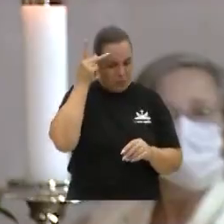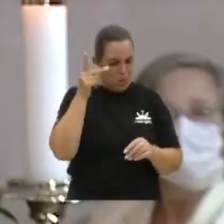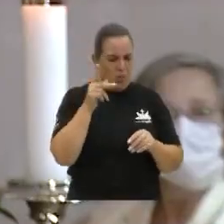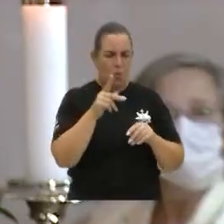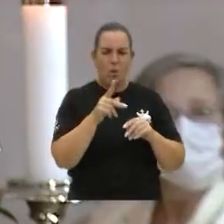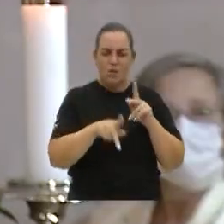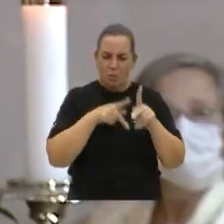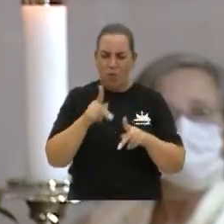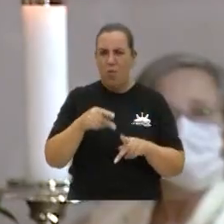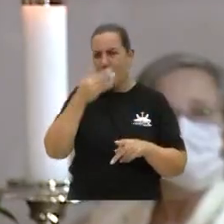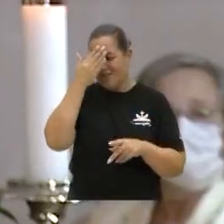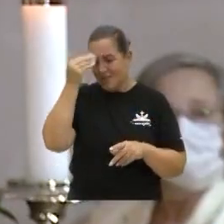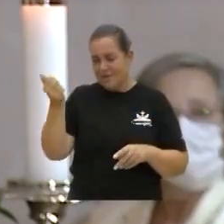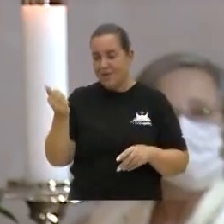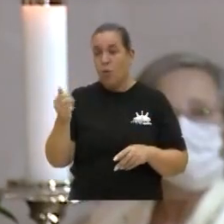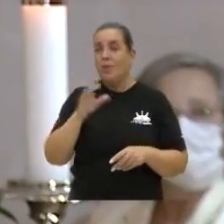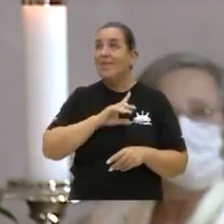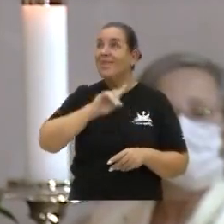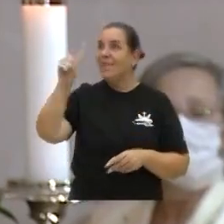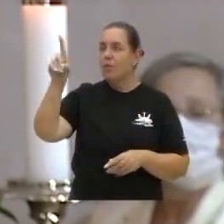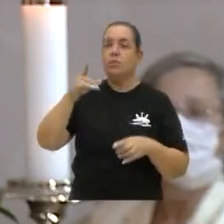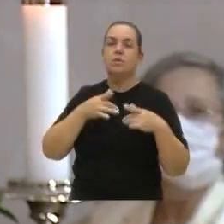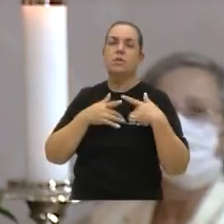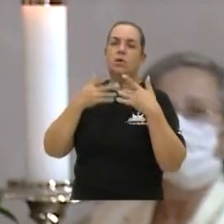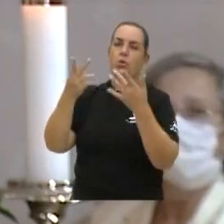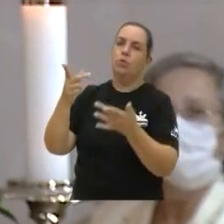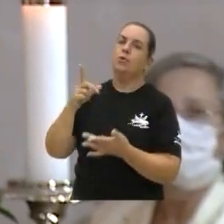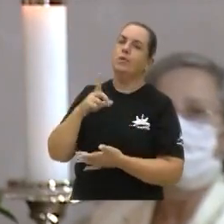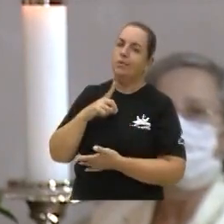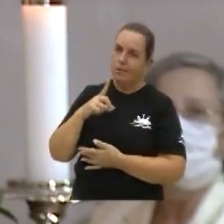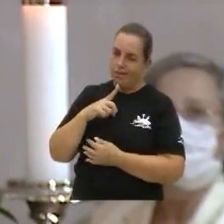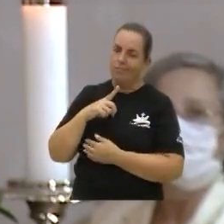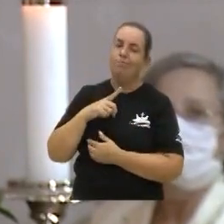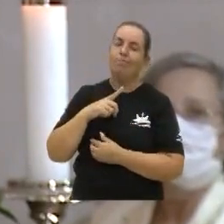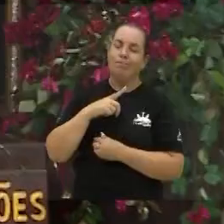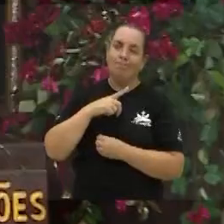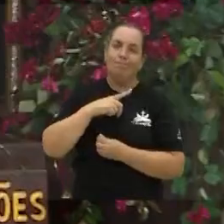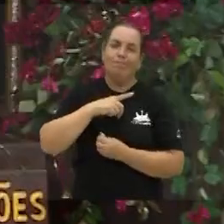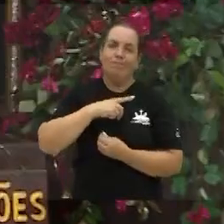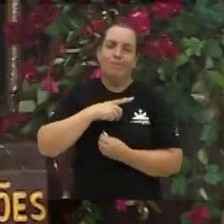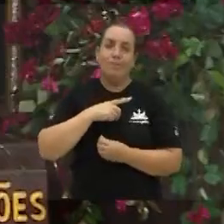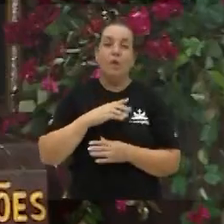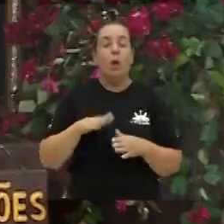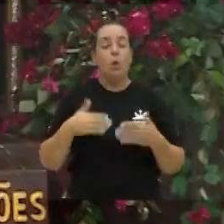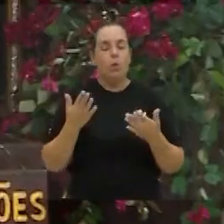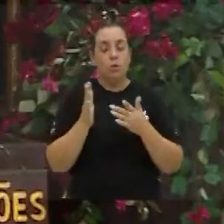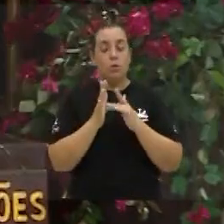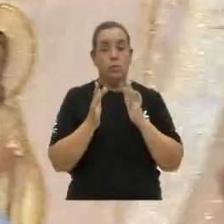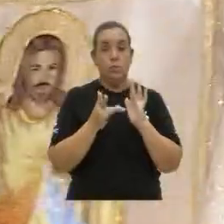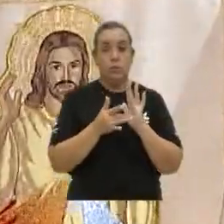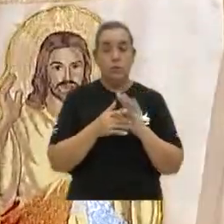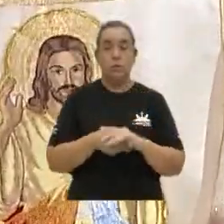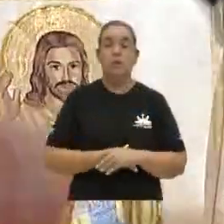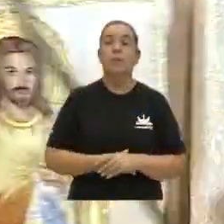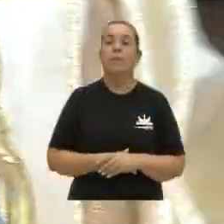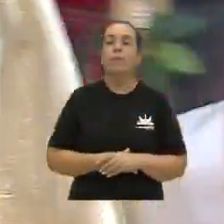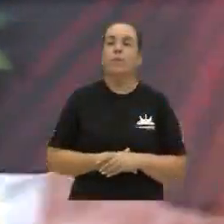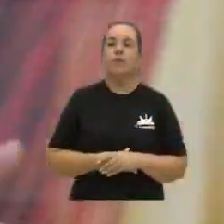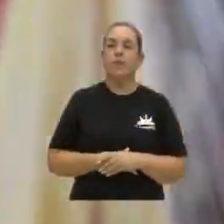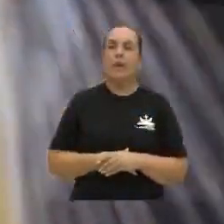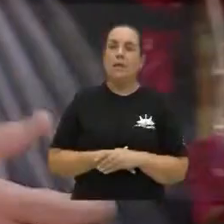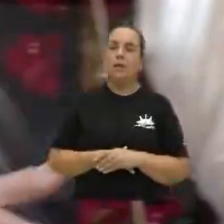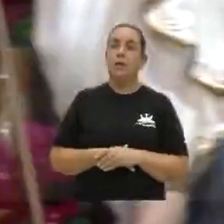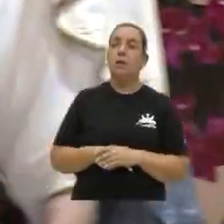desvalorizado. Deus é misericordioso. E quando Jesus, o seu